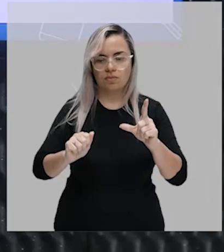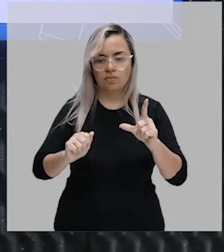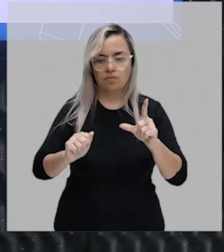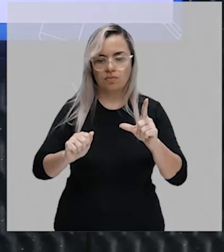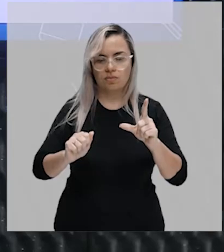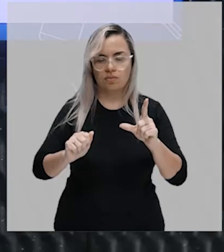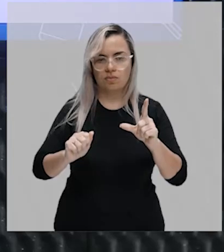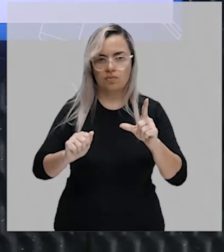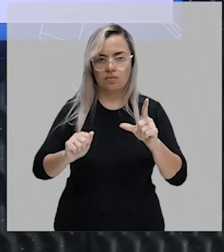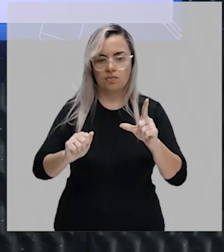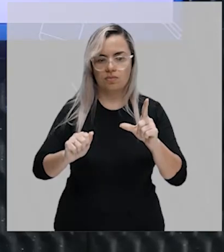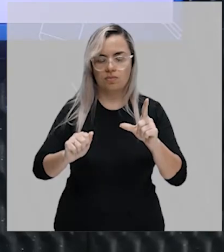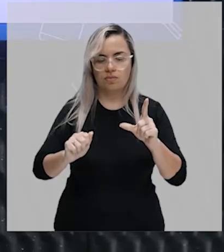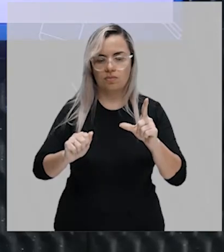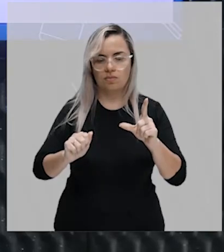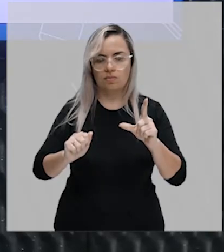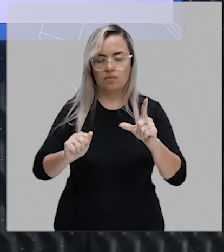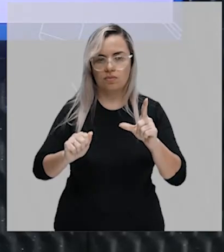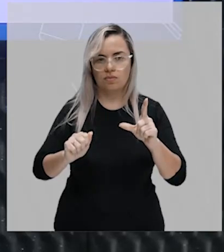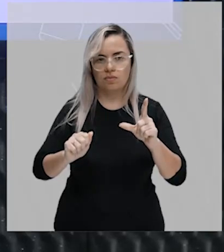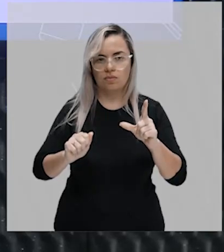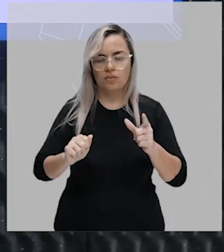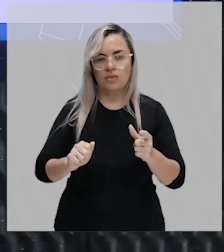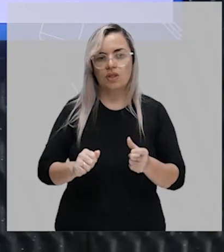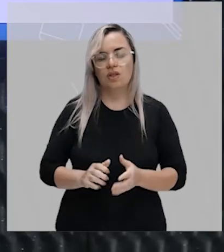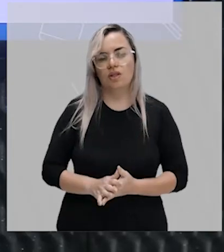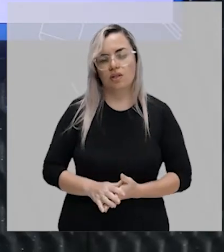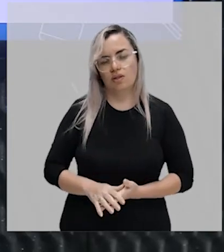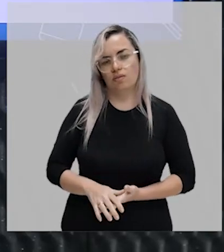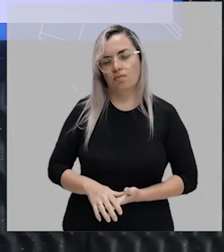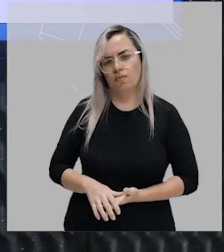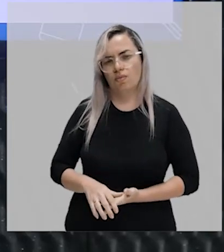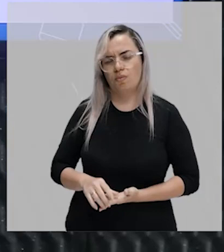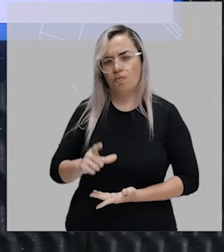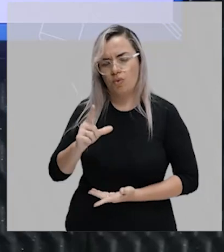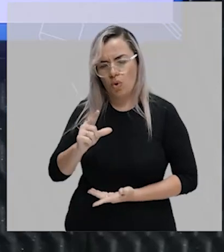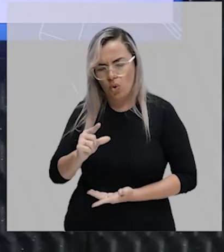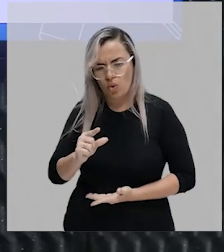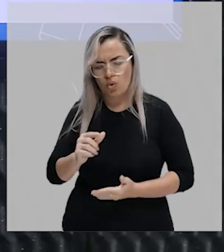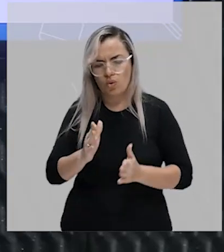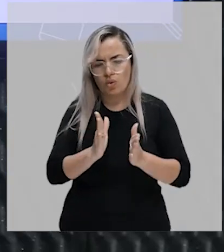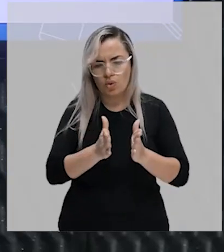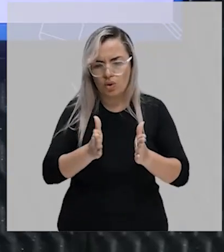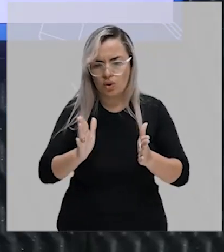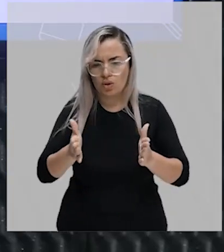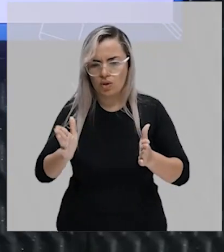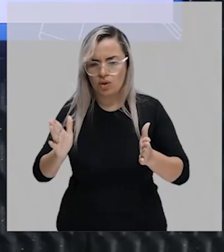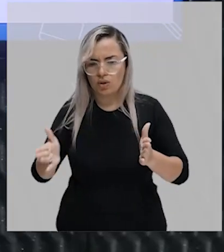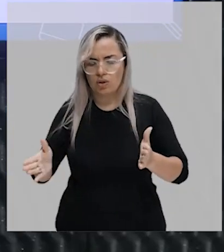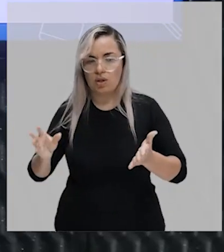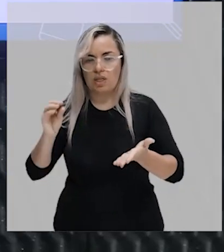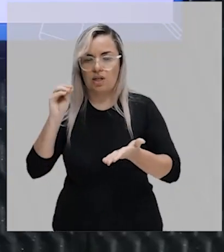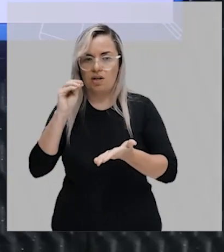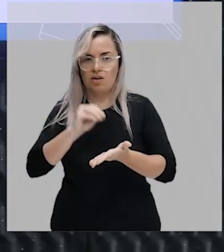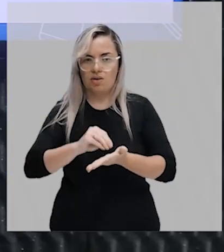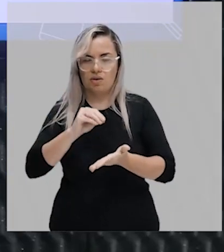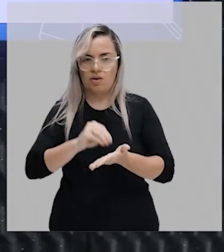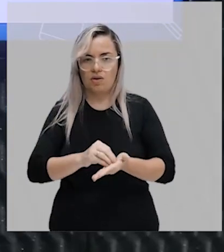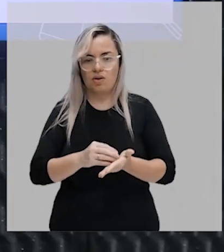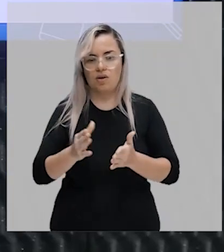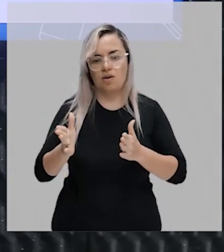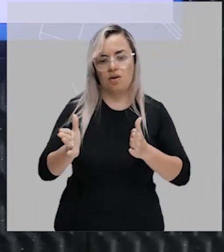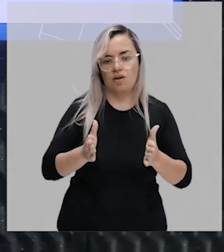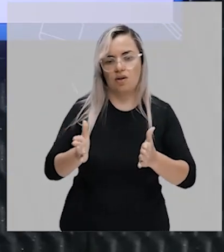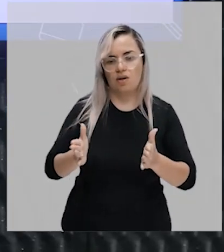uma conclusão. Até que está na ordem, mas está faltando aqui um passo importante aqui na letra A, que é o